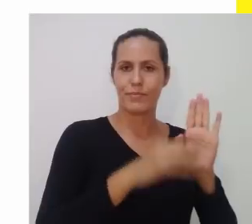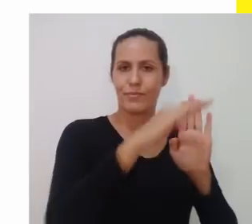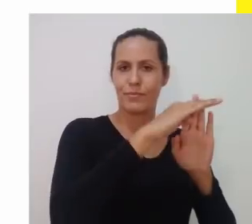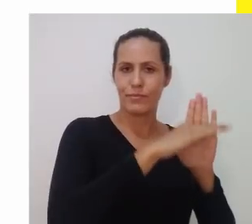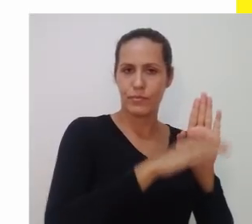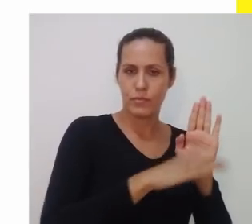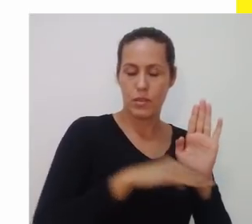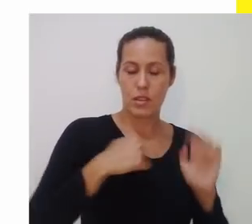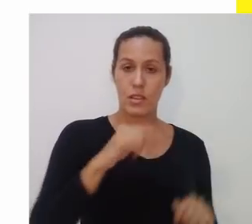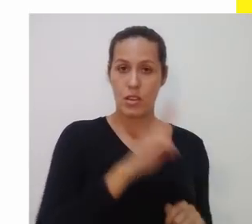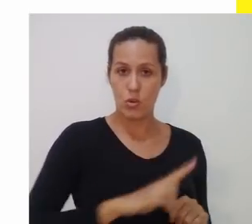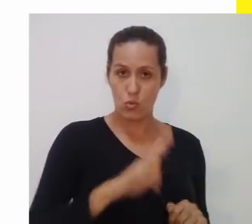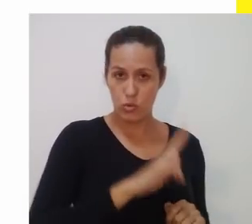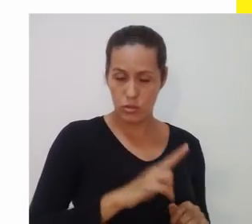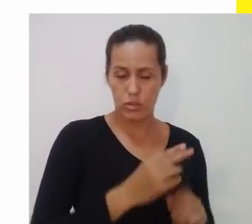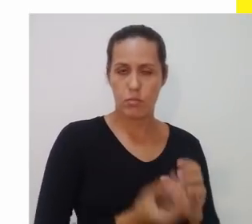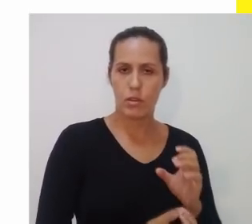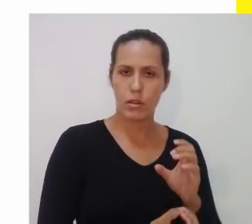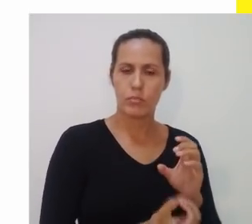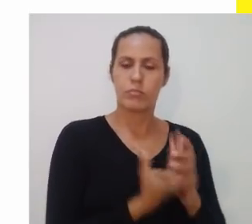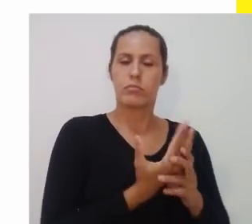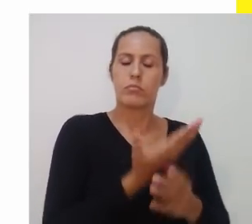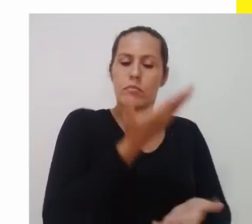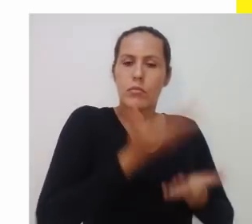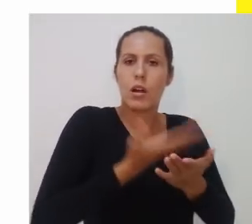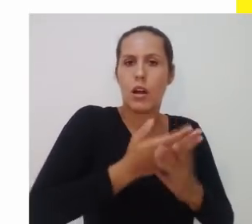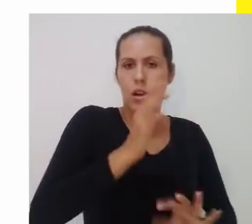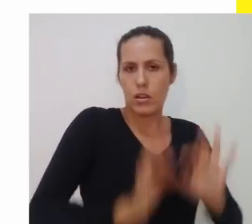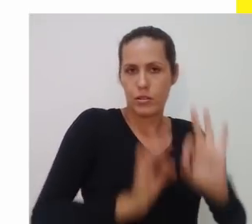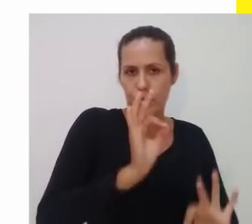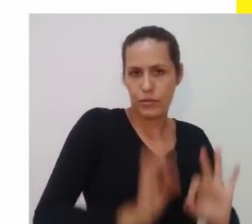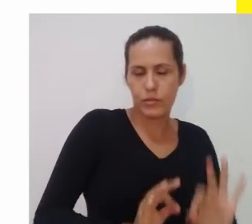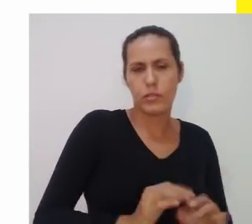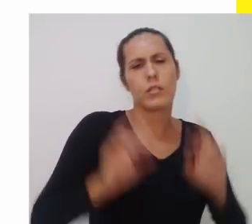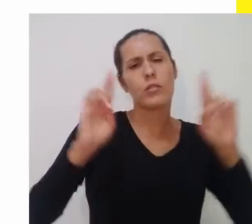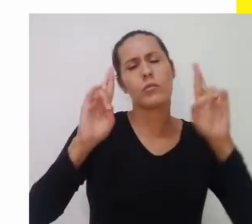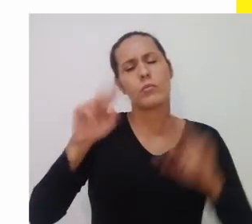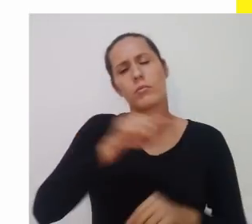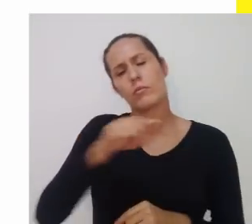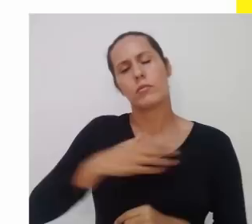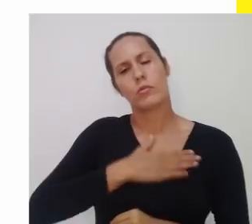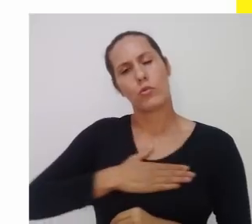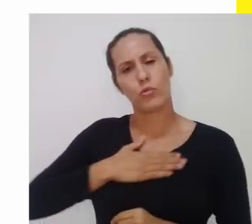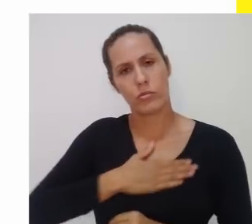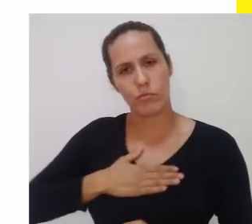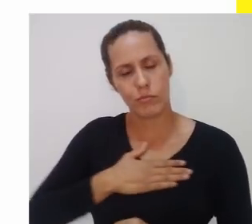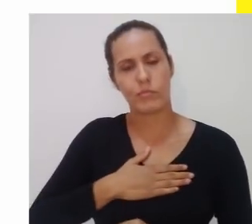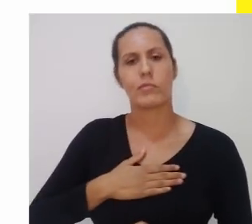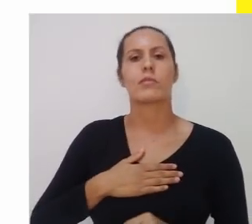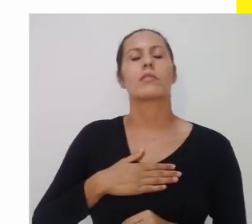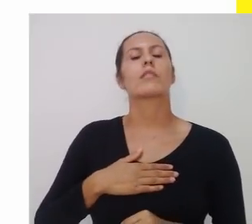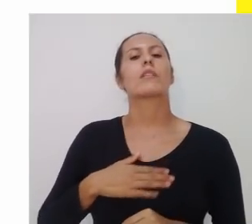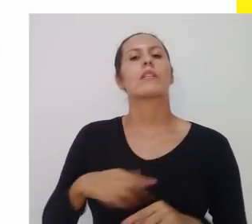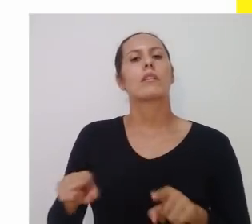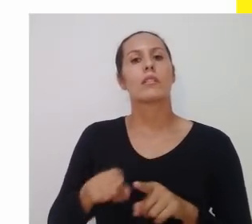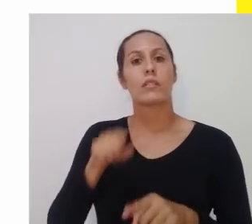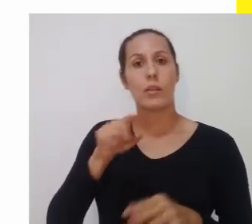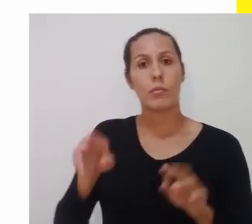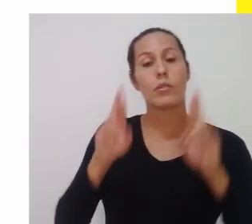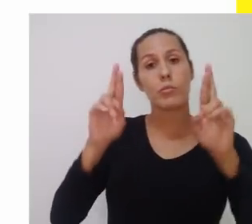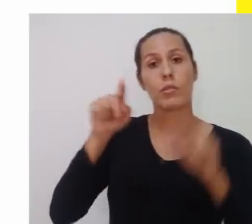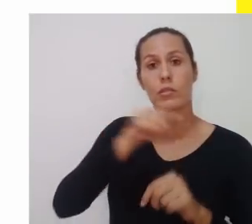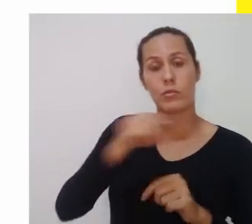utilizei para montar esta aula. Eu espero que vocês tenham gostado e espero que vocês prossigam